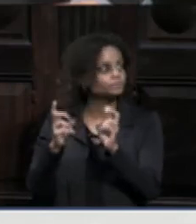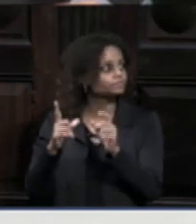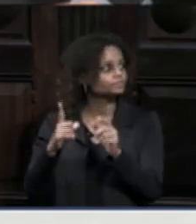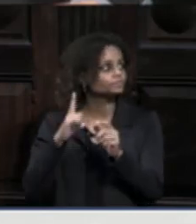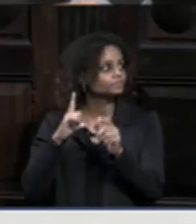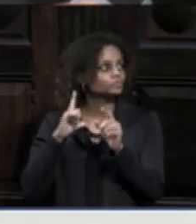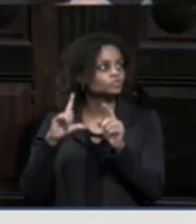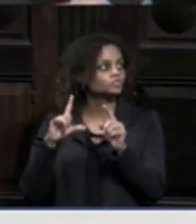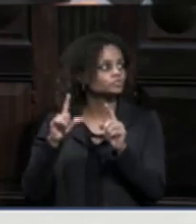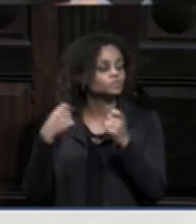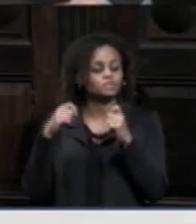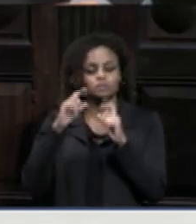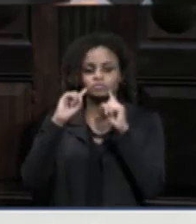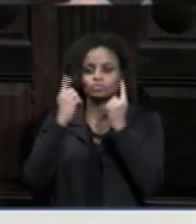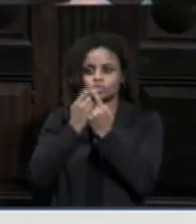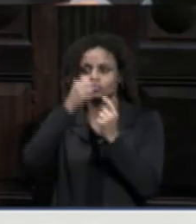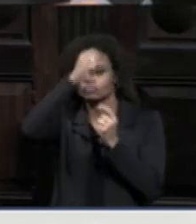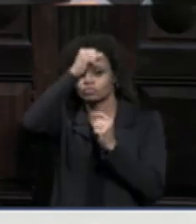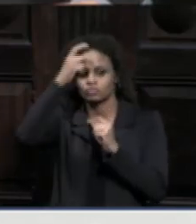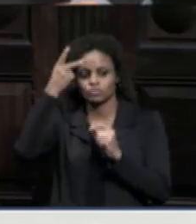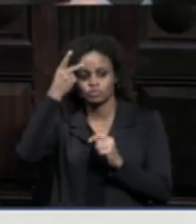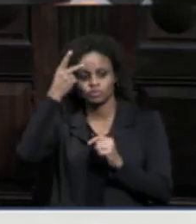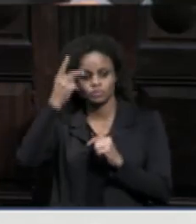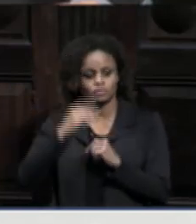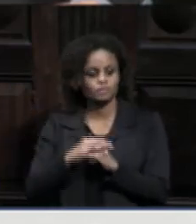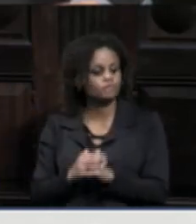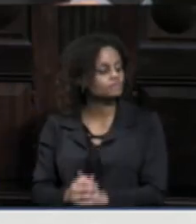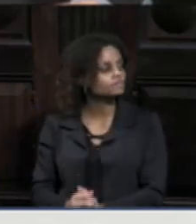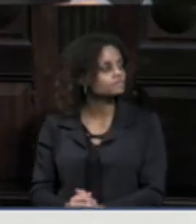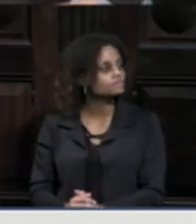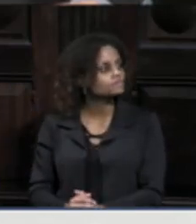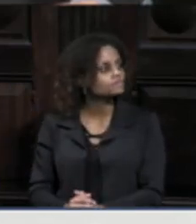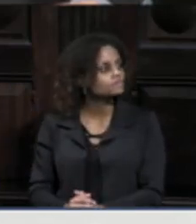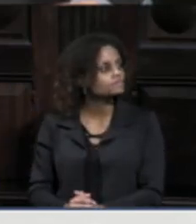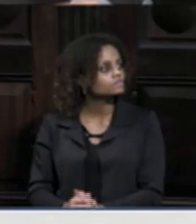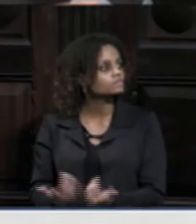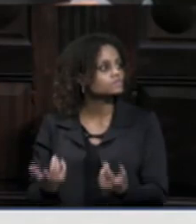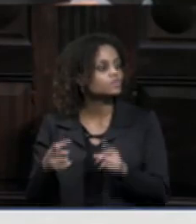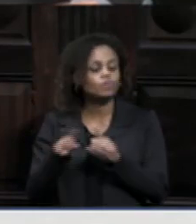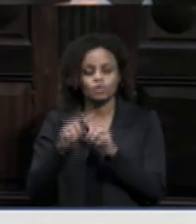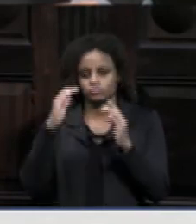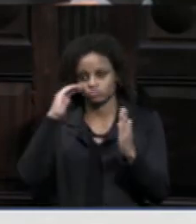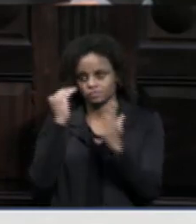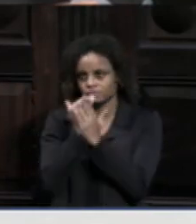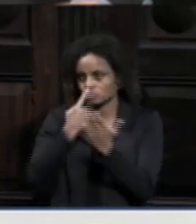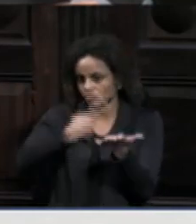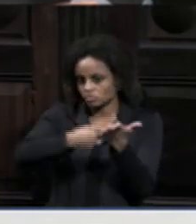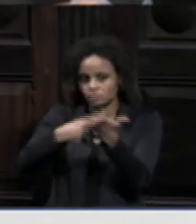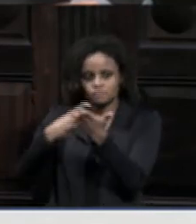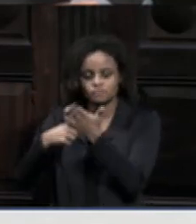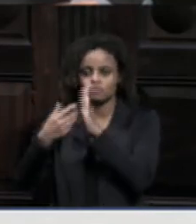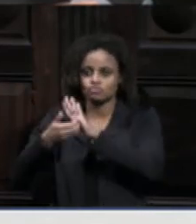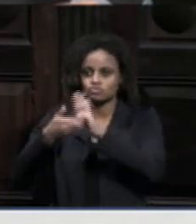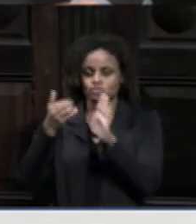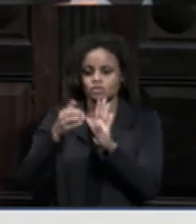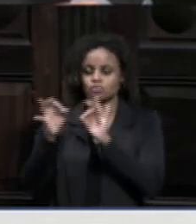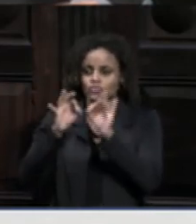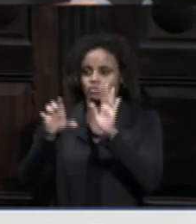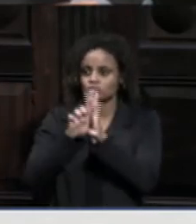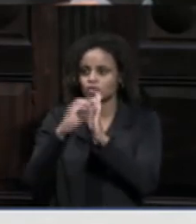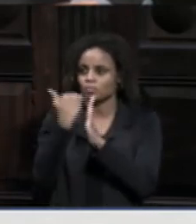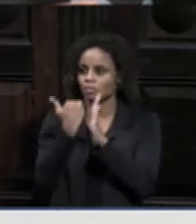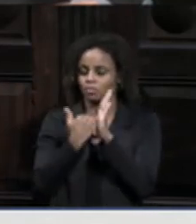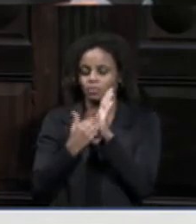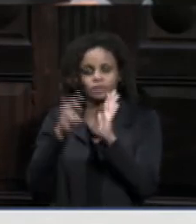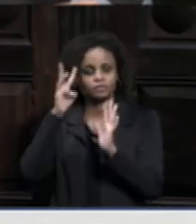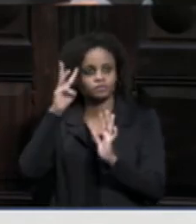audiências públicas. E, respeitando o acordo, eu retirei o projeto de pauta na última